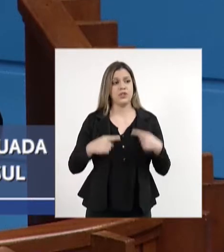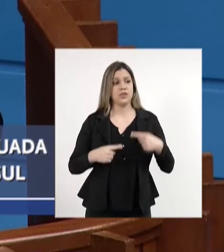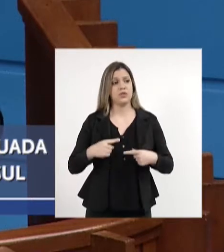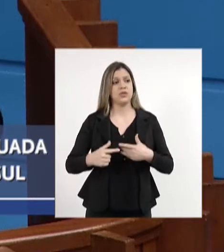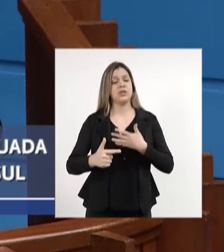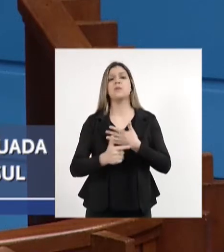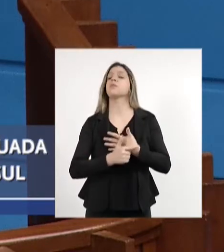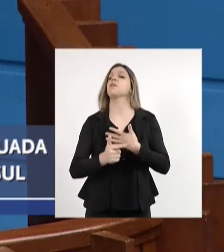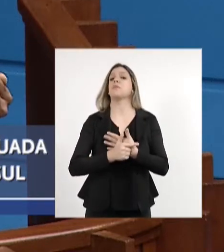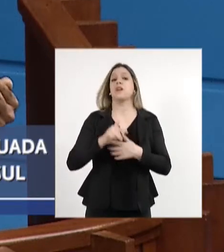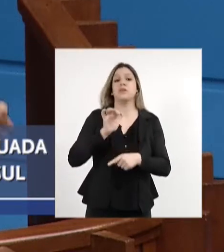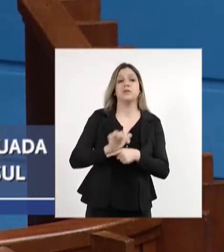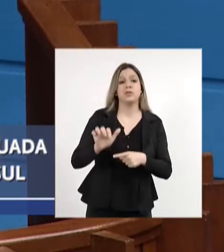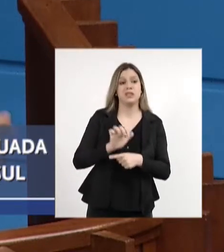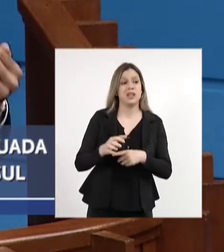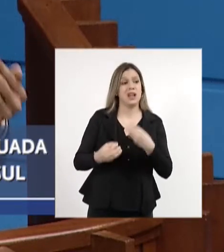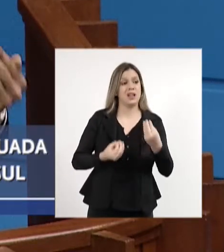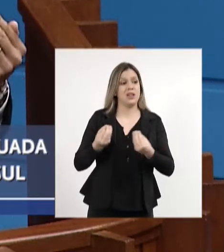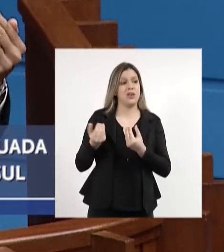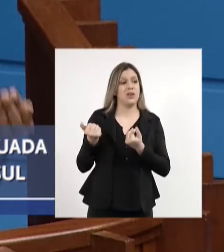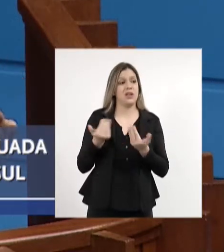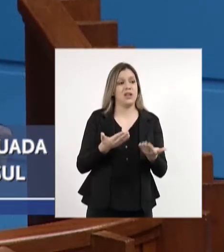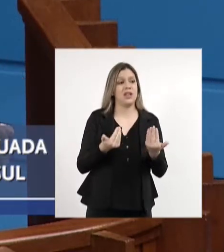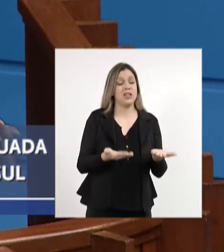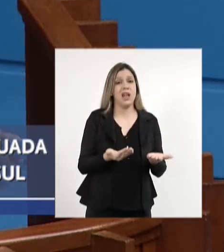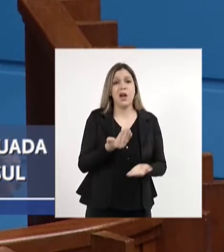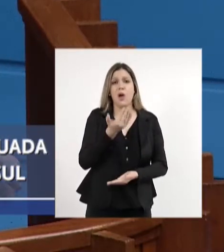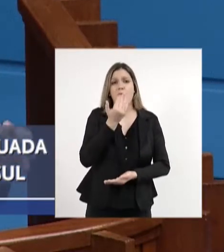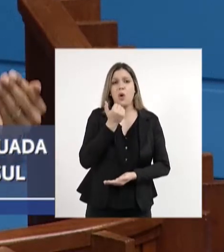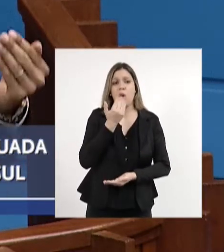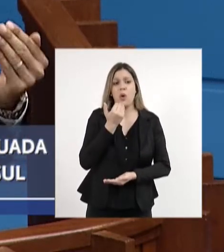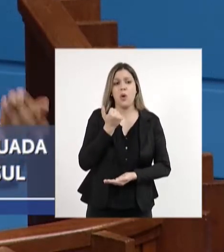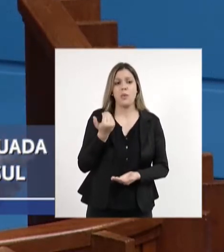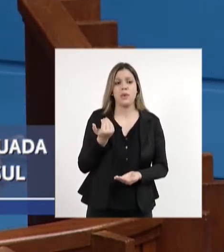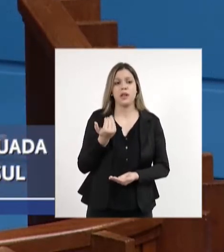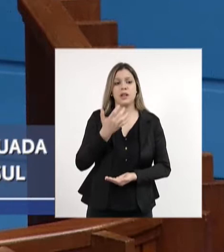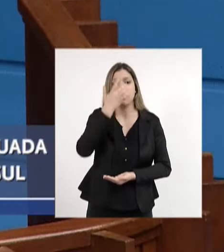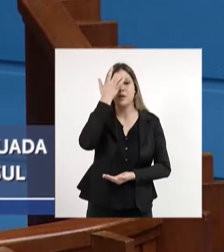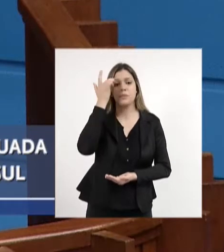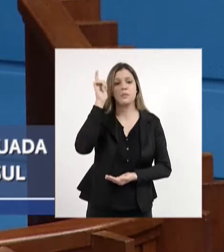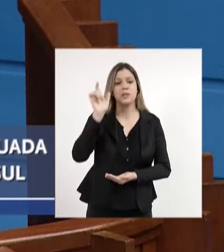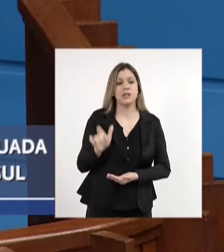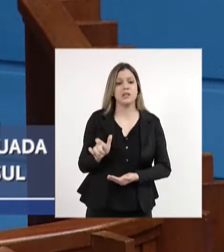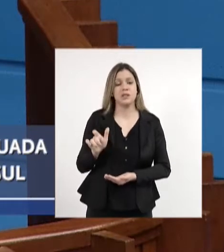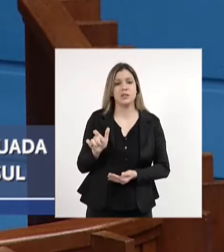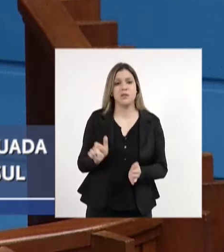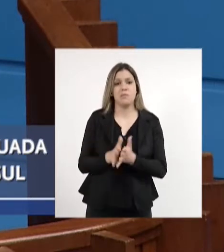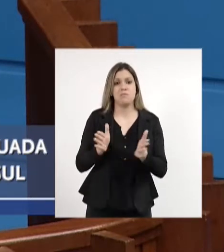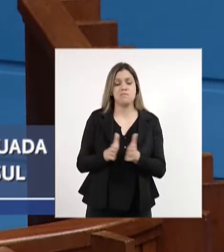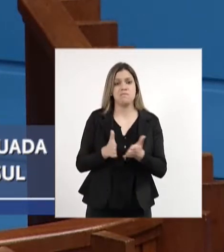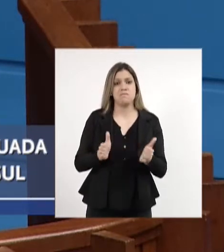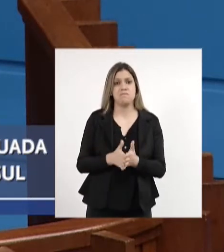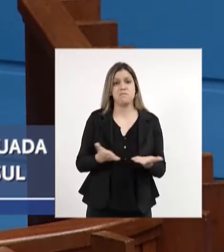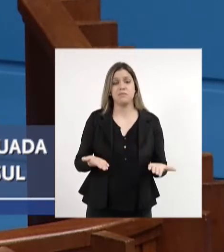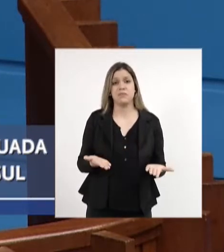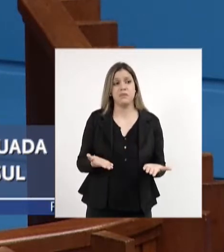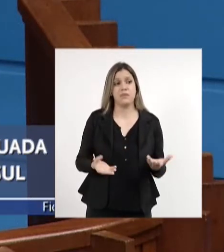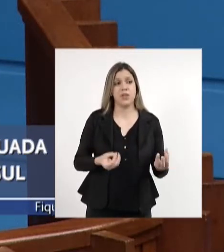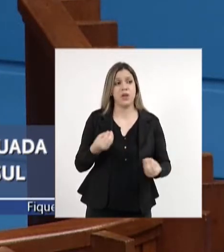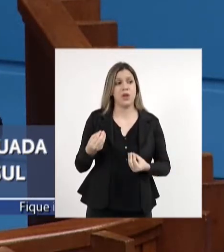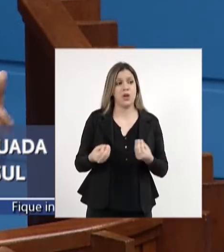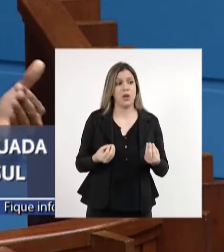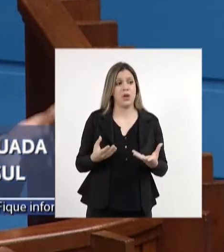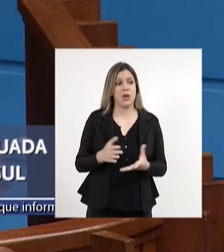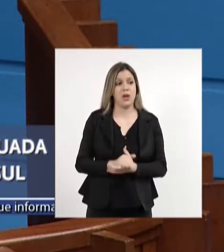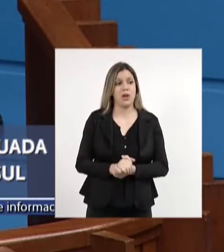papel do Estado no fornecimento de cesta básica para pessoas que se encontram em situação de vulnerabilidade. Para